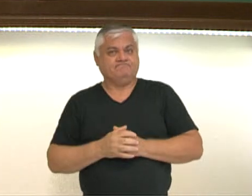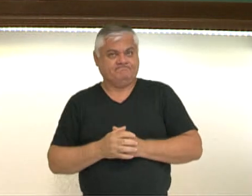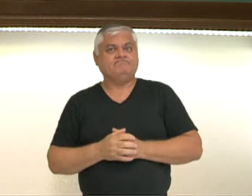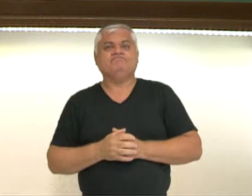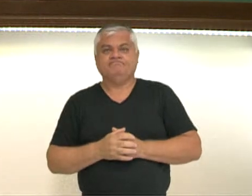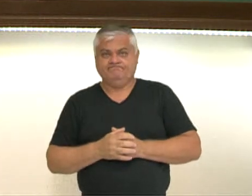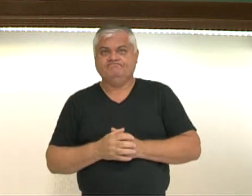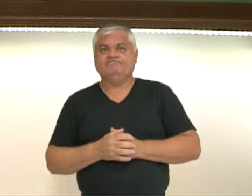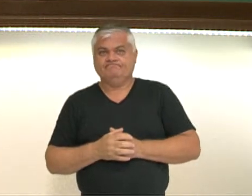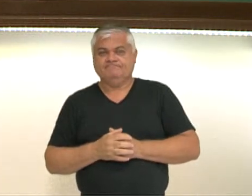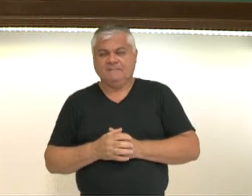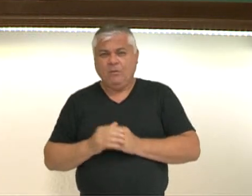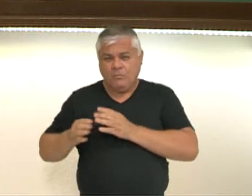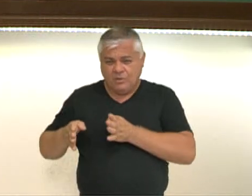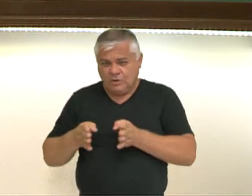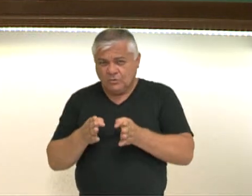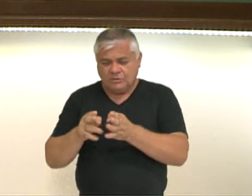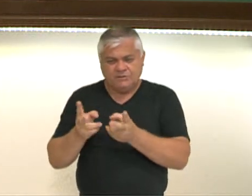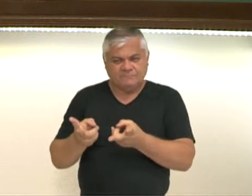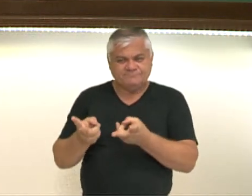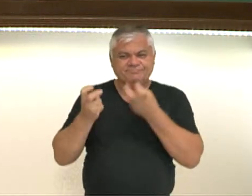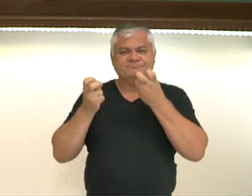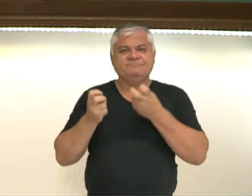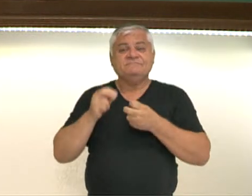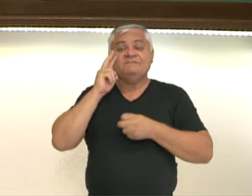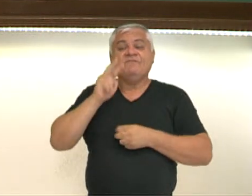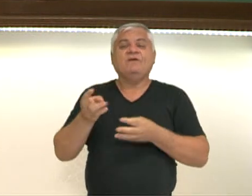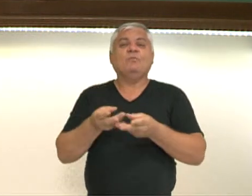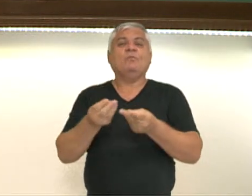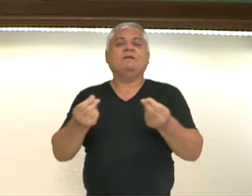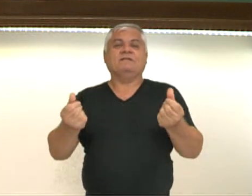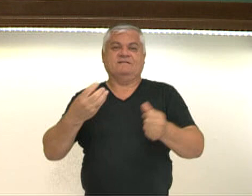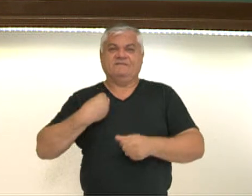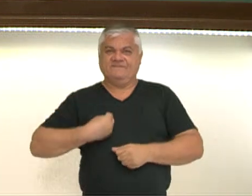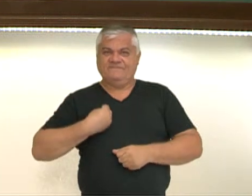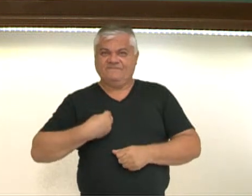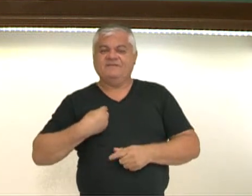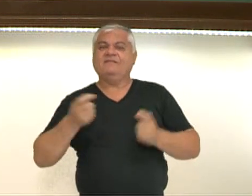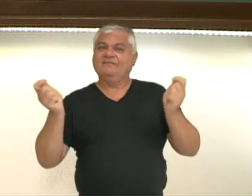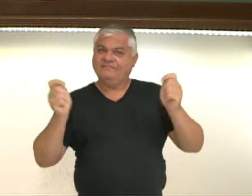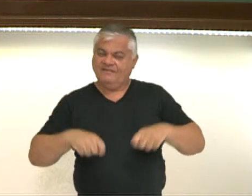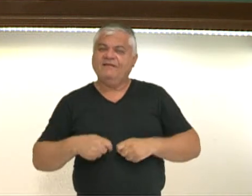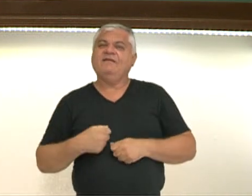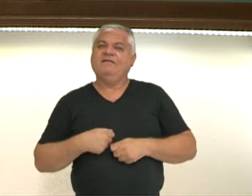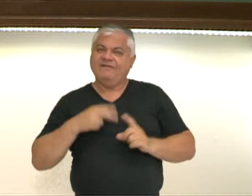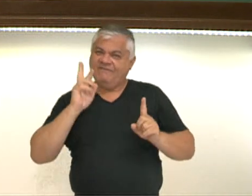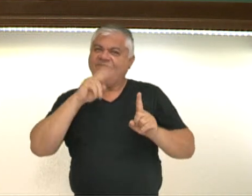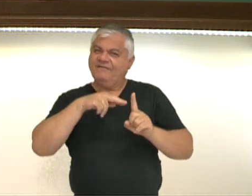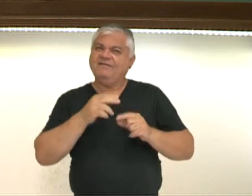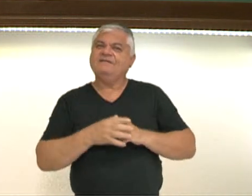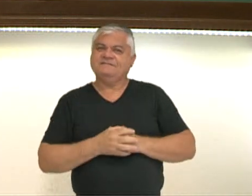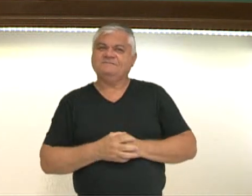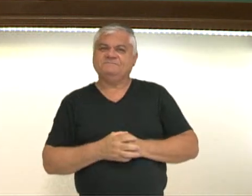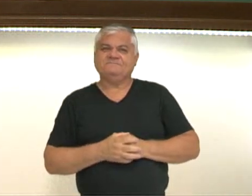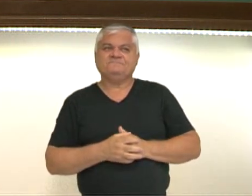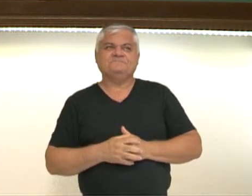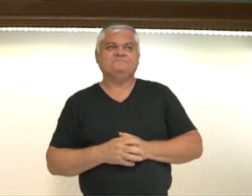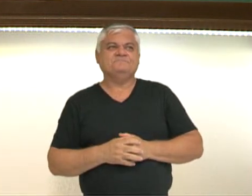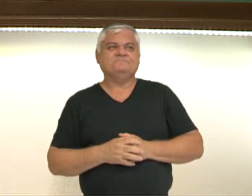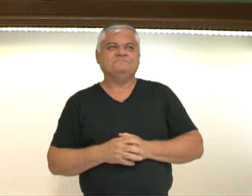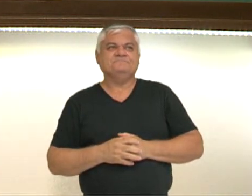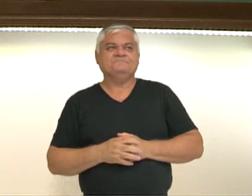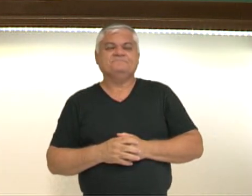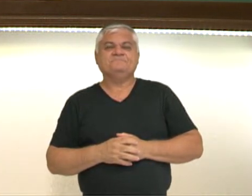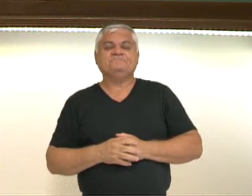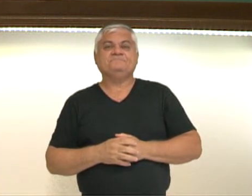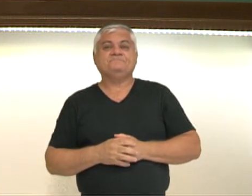de vida, então, de uma sociedade através do rio que ela dispõe como referência para o tratamento da água. Tá bom?